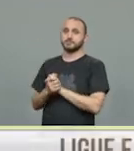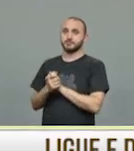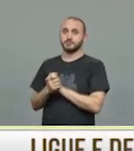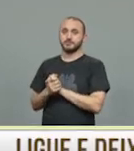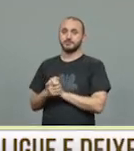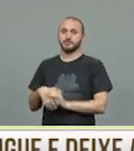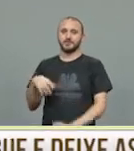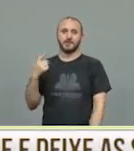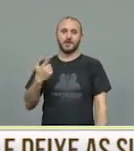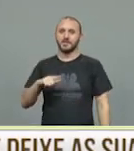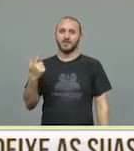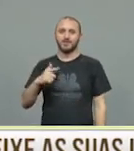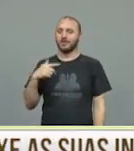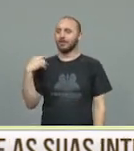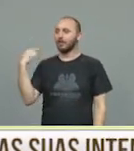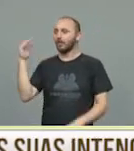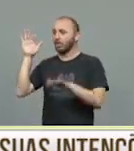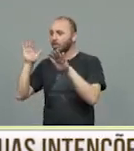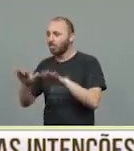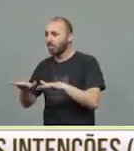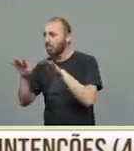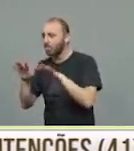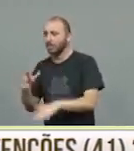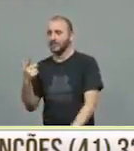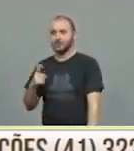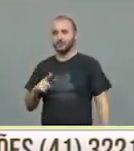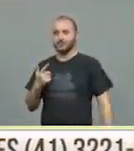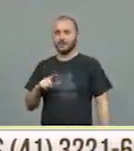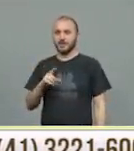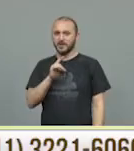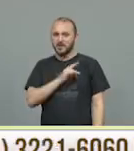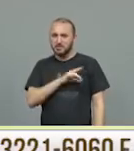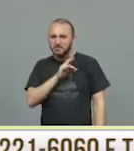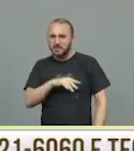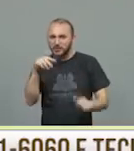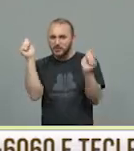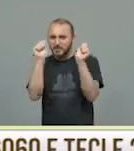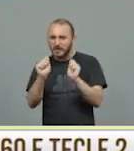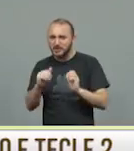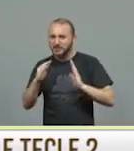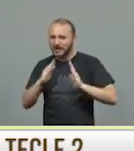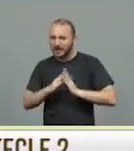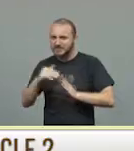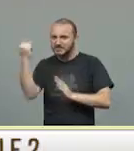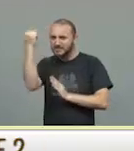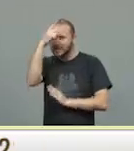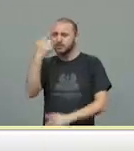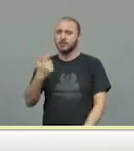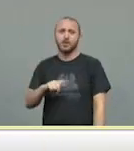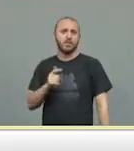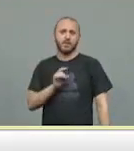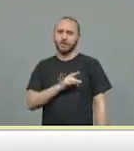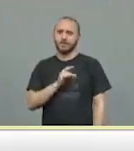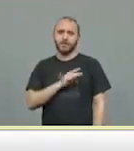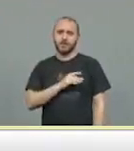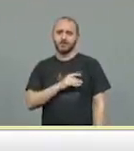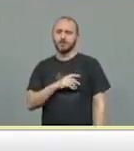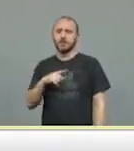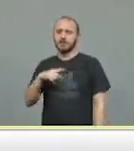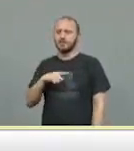Não existe idolatria. E não tenham medo de ter as imagens dos santos. E tenham